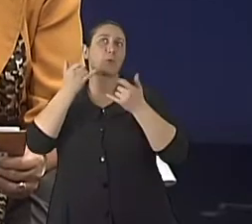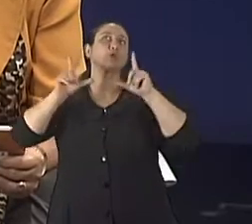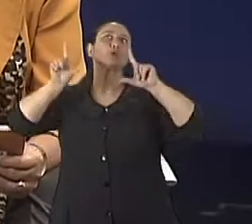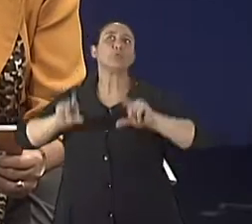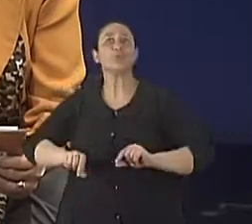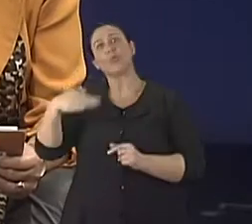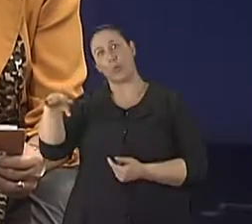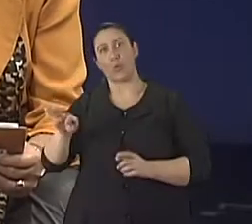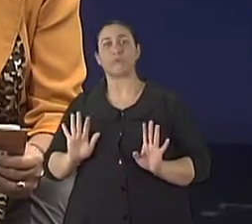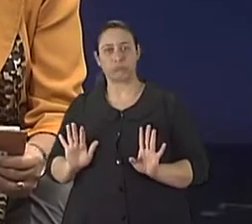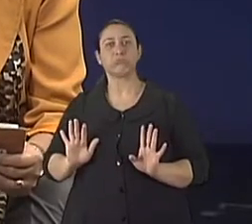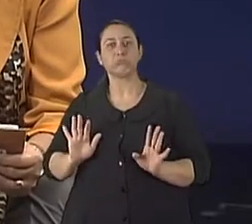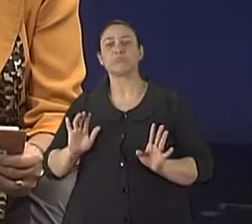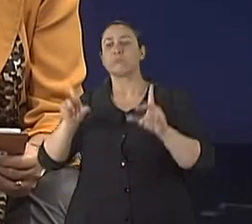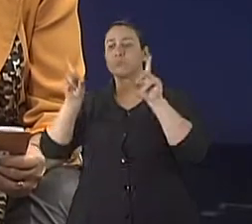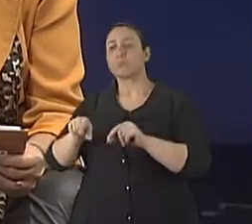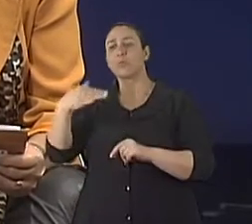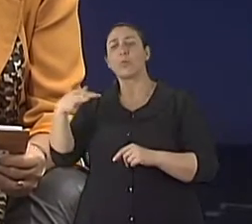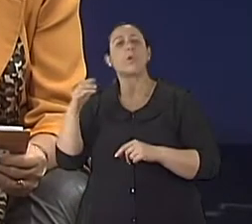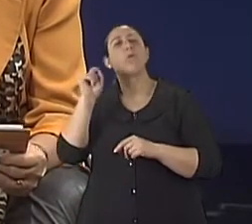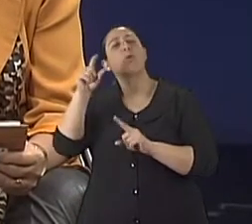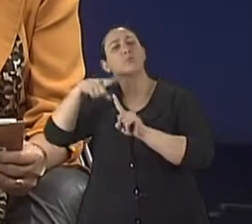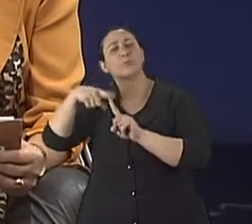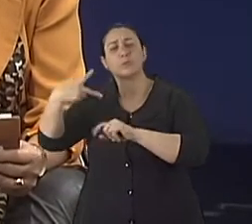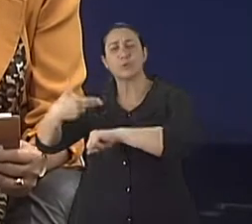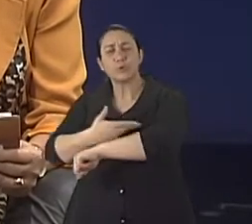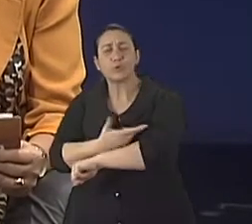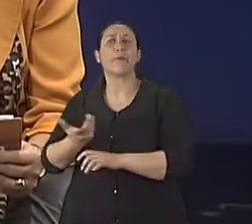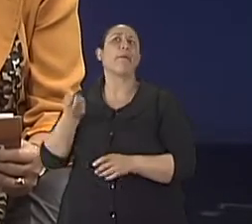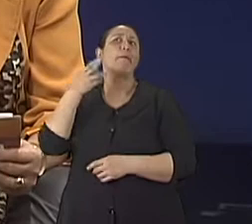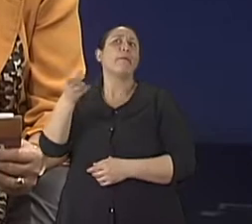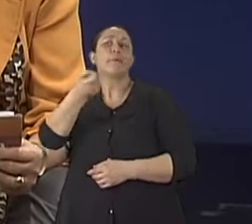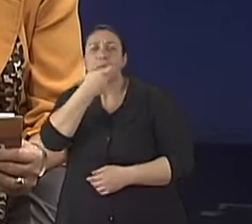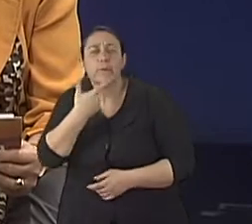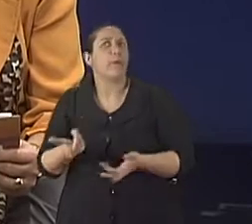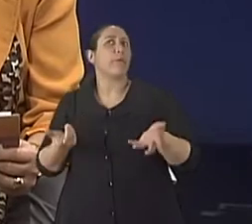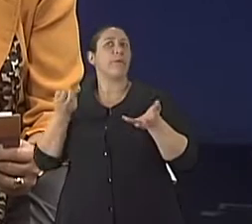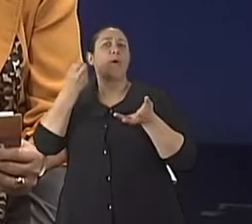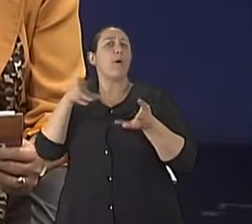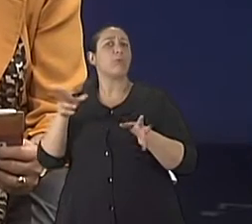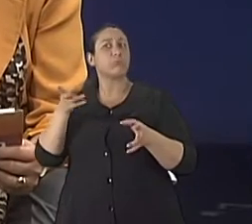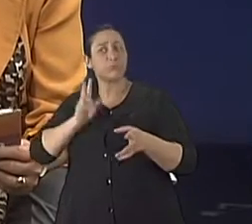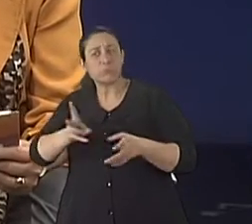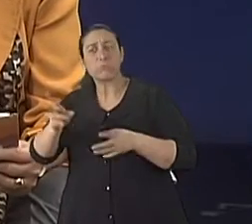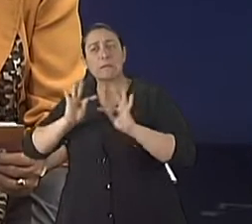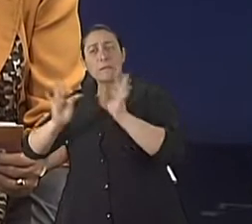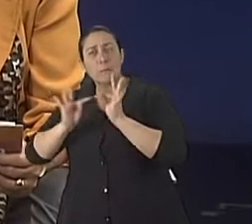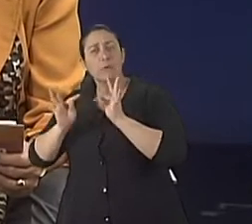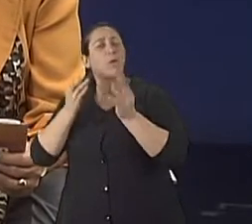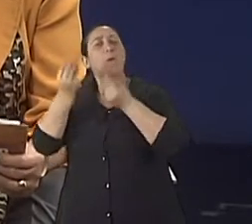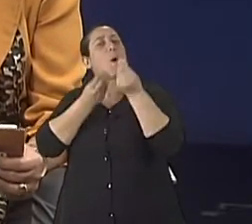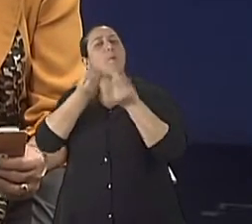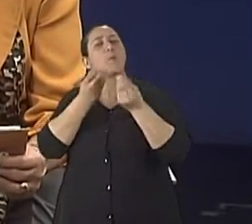aí vamos ver que tipo de cirurgia ou não cirurgia ou medicação ou cruz e continuada ou não pra